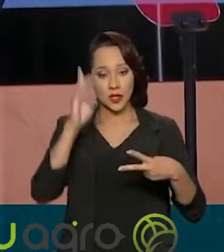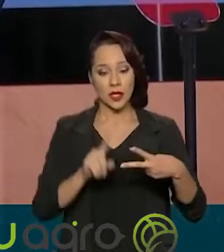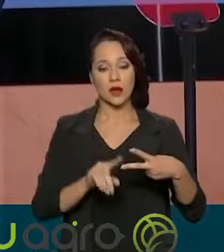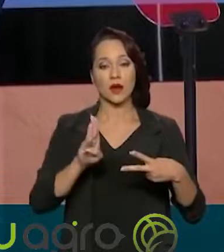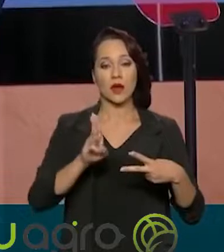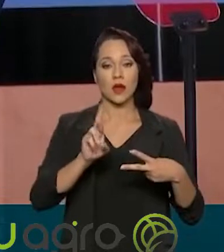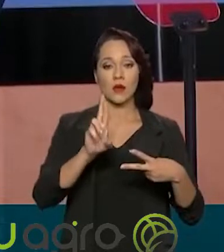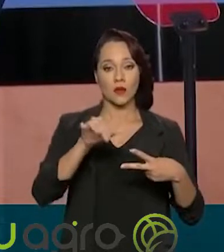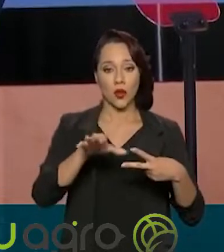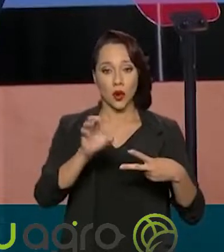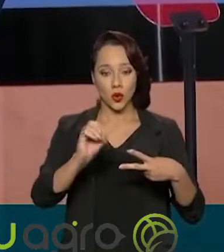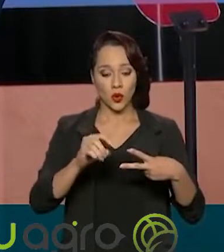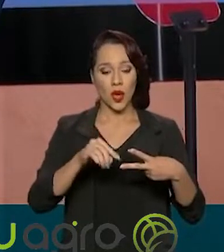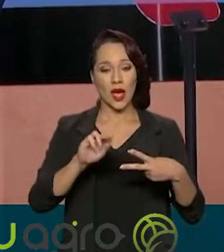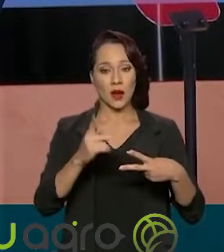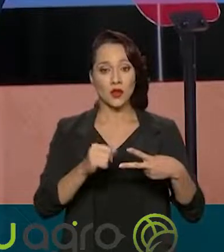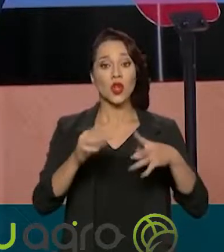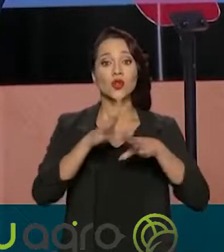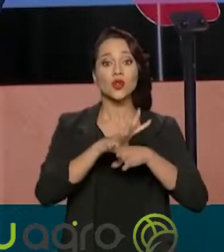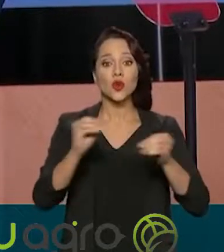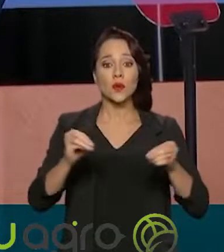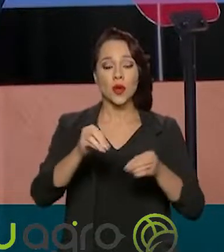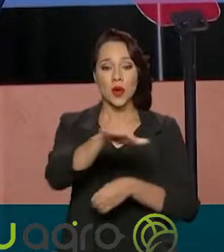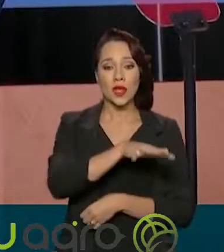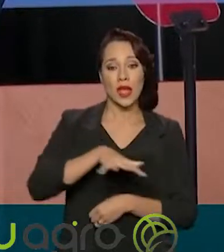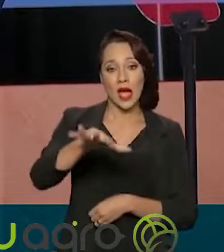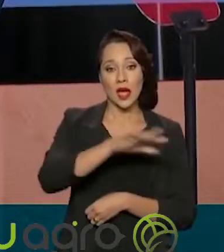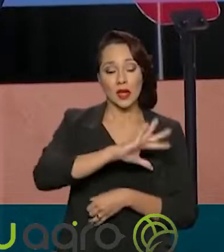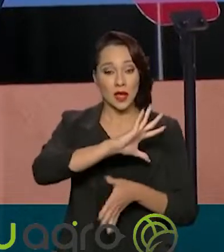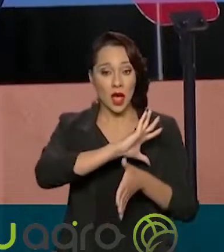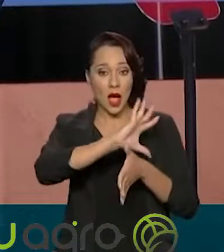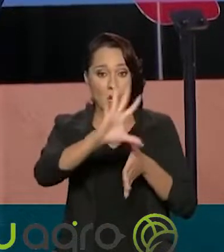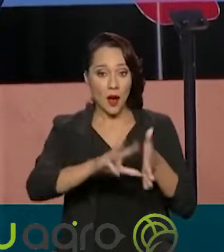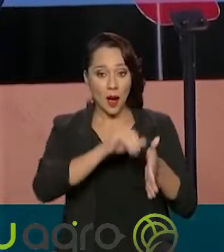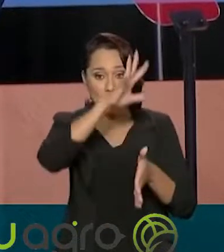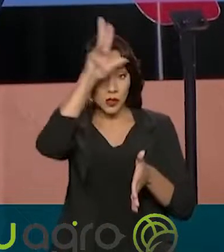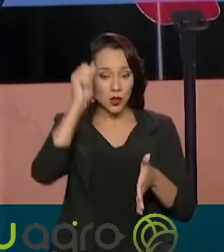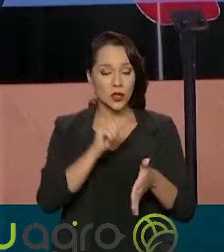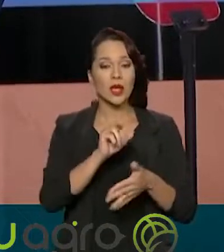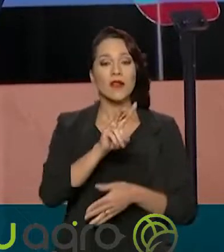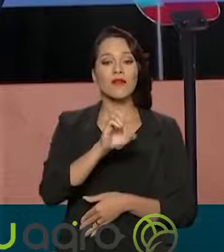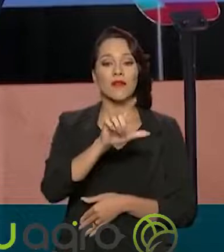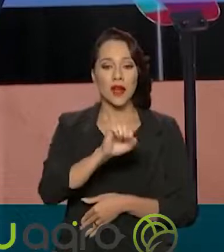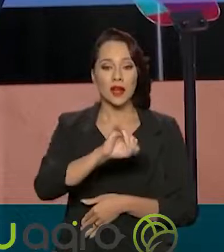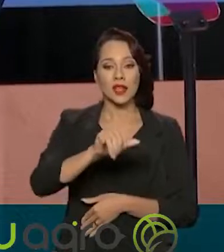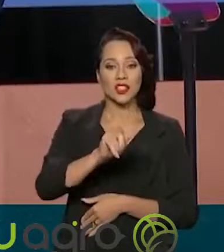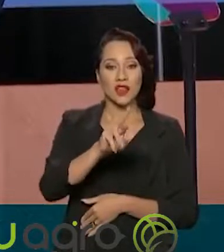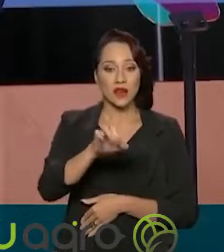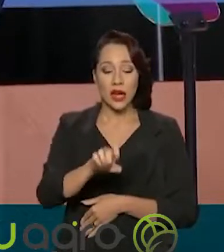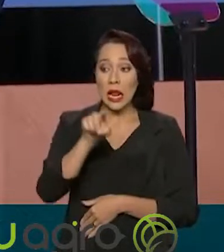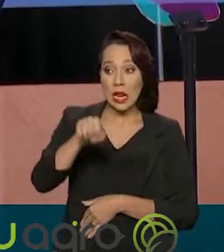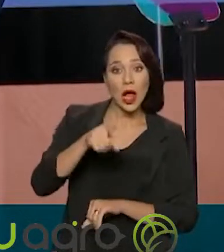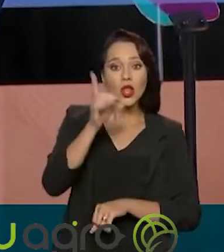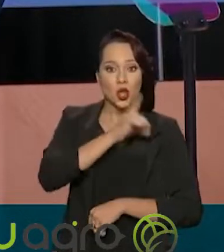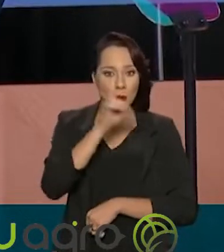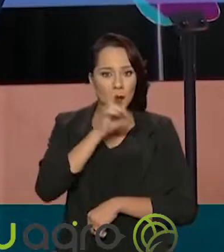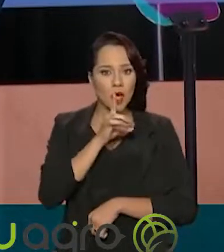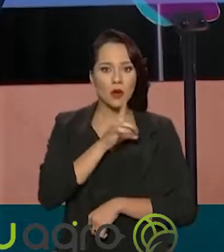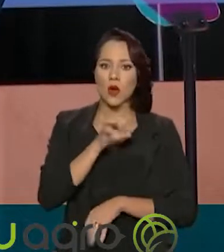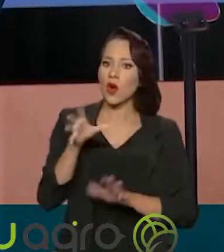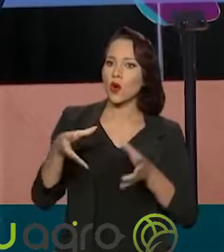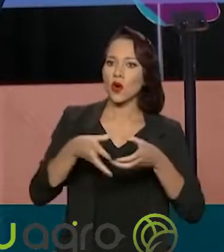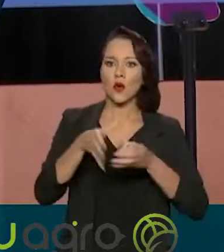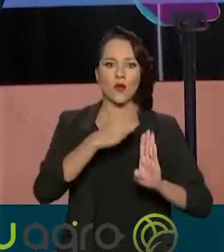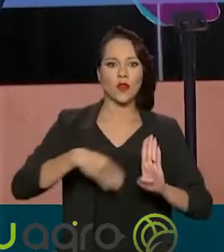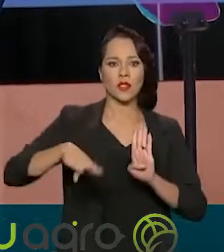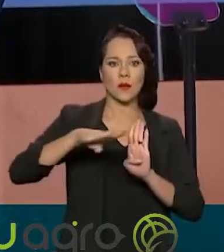Araújo, desapareceram na região do Vado Javari, desde o primeiro momento, naquele mesmo domingo, as nossas Forças